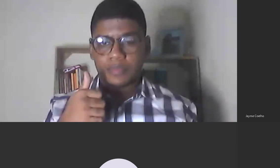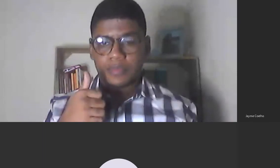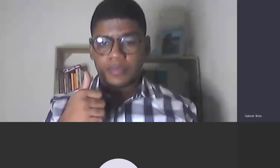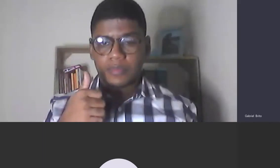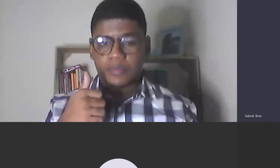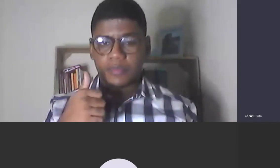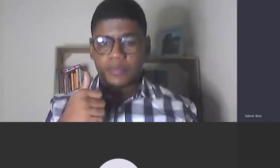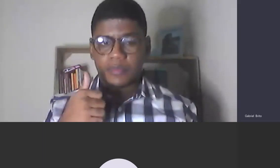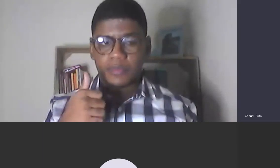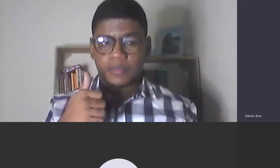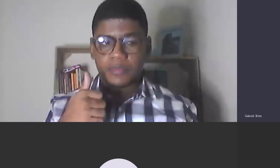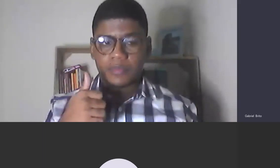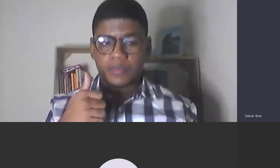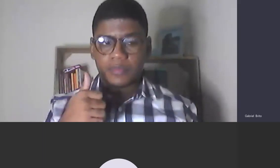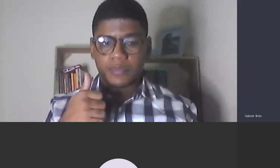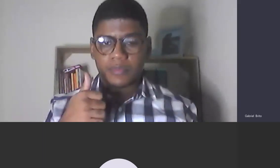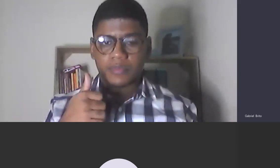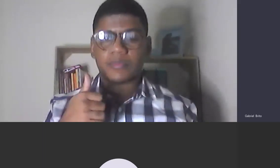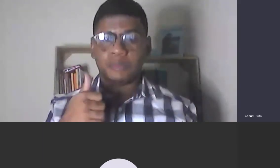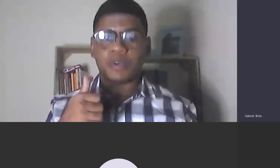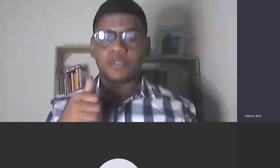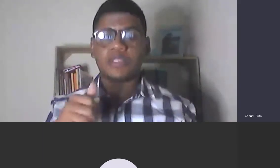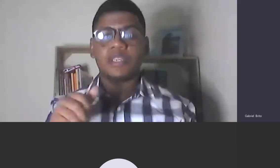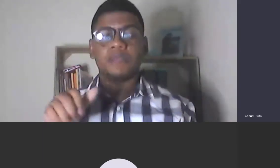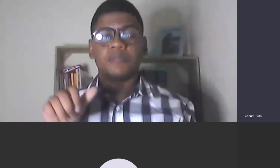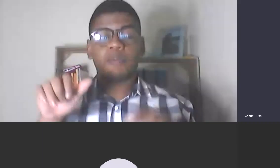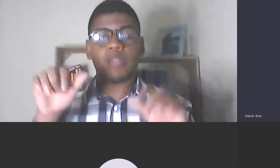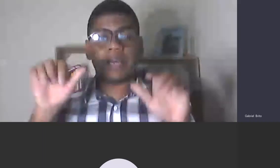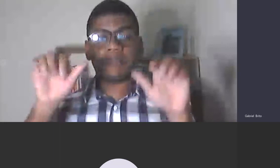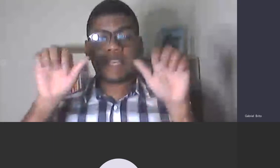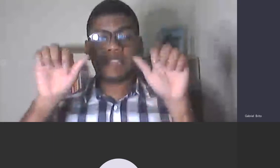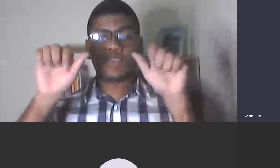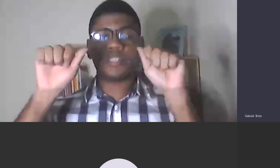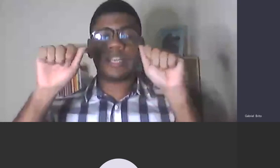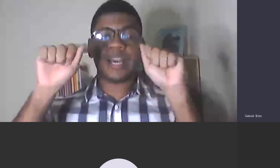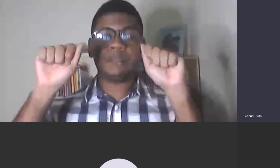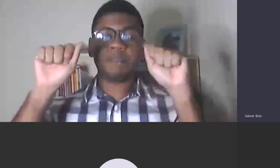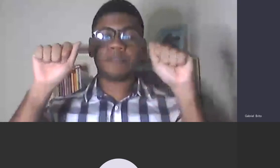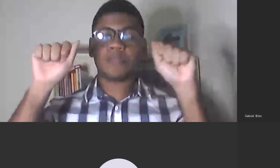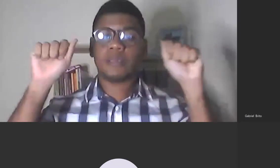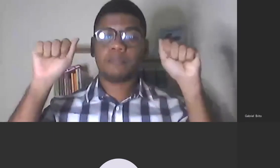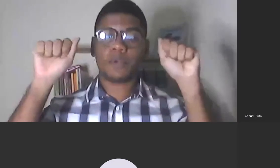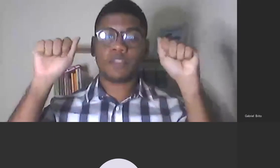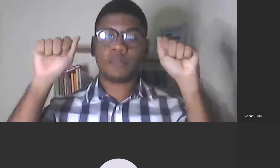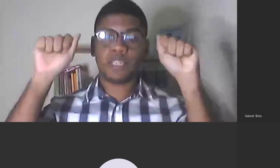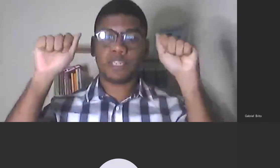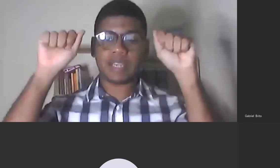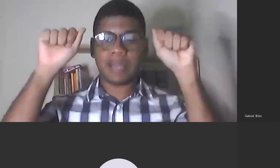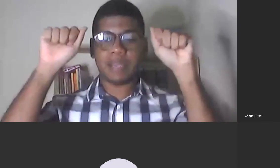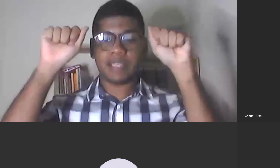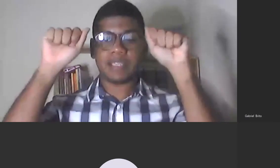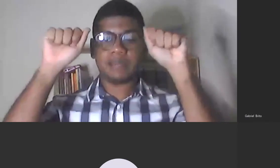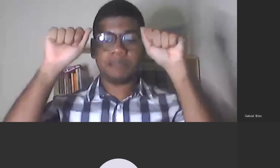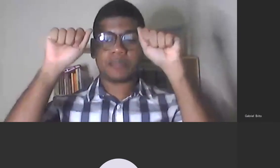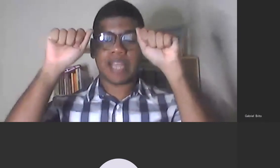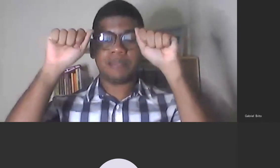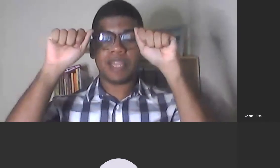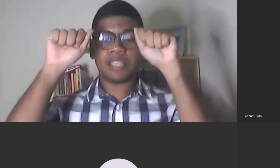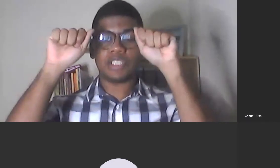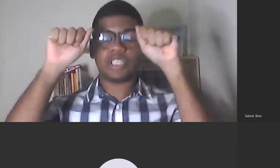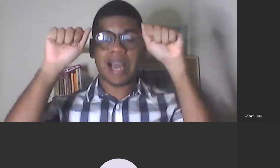Ei, Lucas, você pode repetir que eu não entendi, não. Posso sim. Vamos lá. As duas em A, próxima direção da